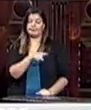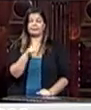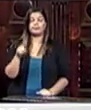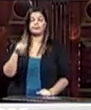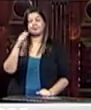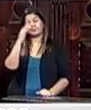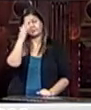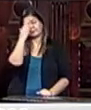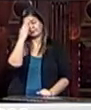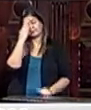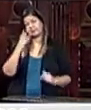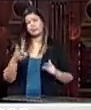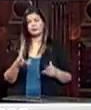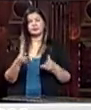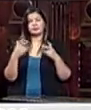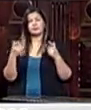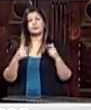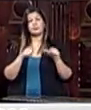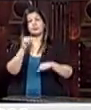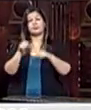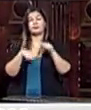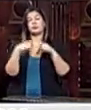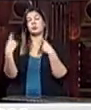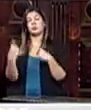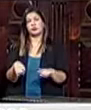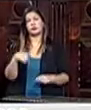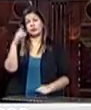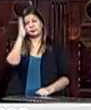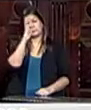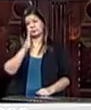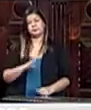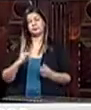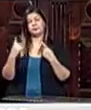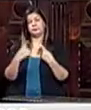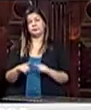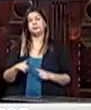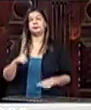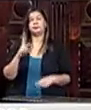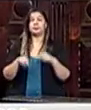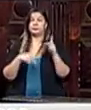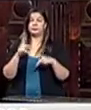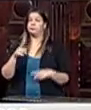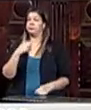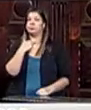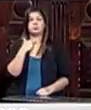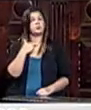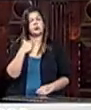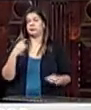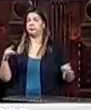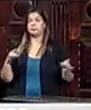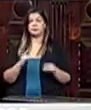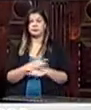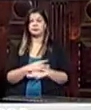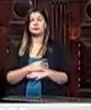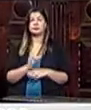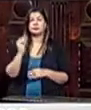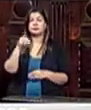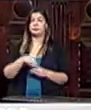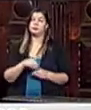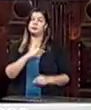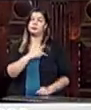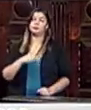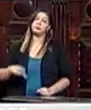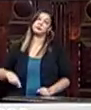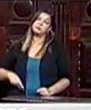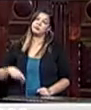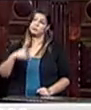que estas reformas contra o país, contra o povo, não poderão ser concluídas tendo o presidente